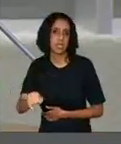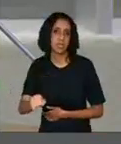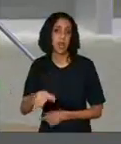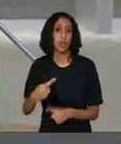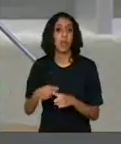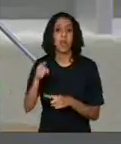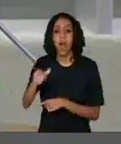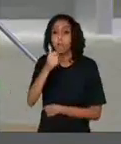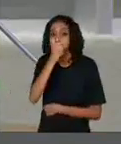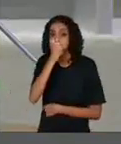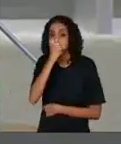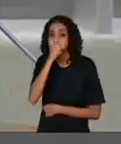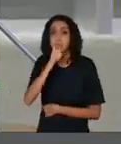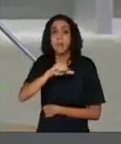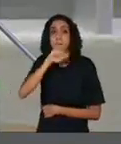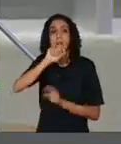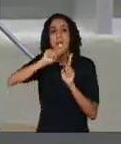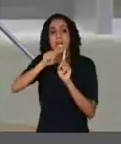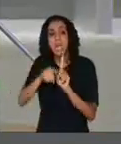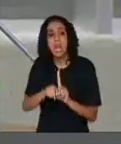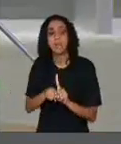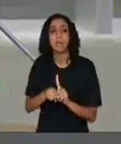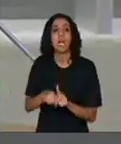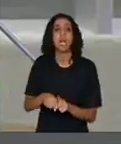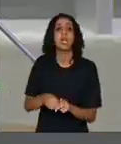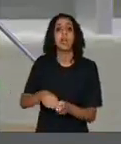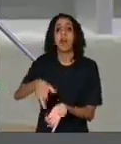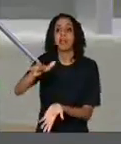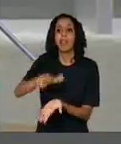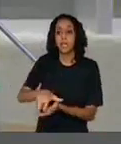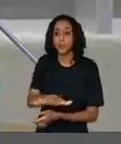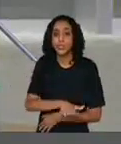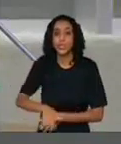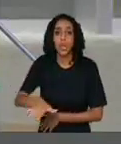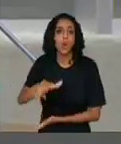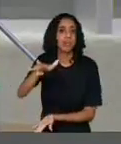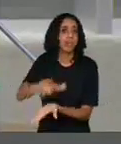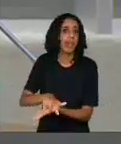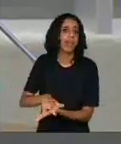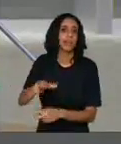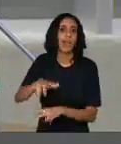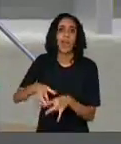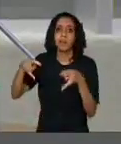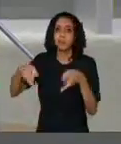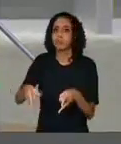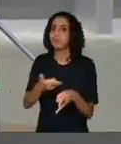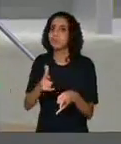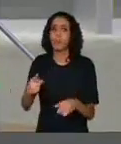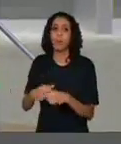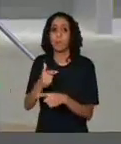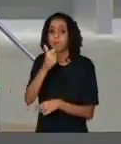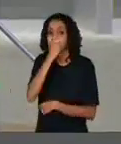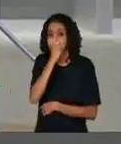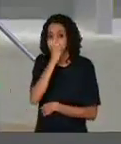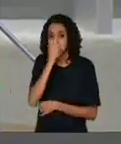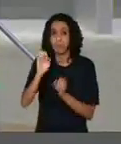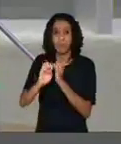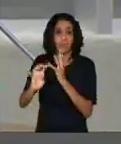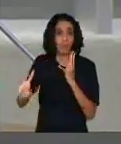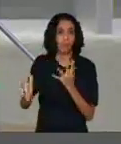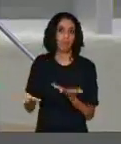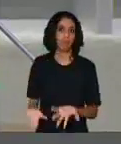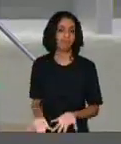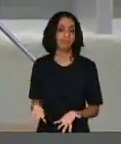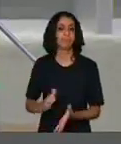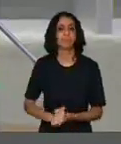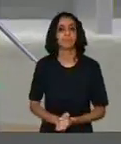deitadas no chão, no corredor da maternidade, por superlotação.